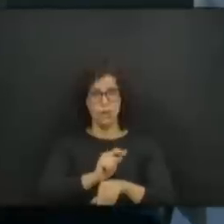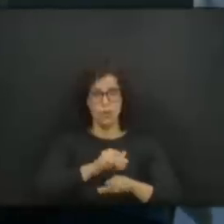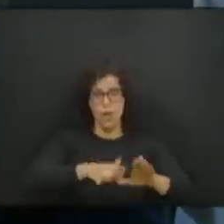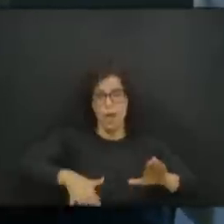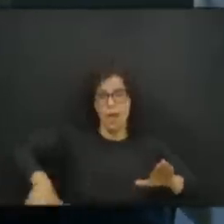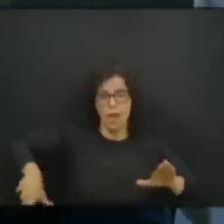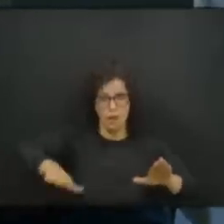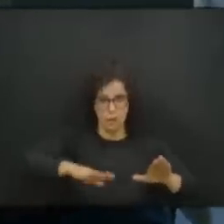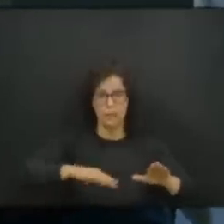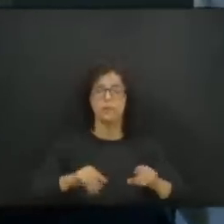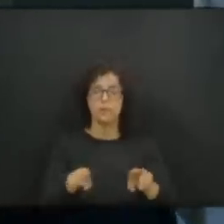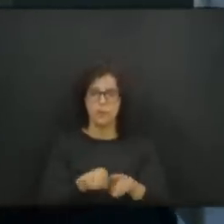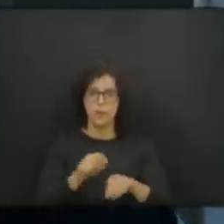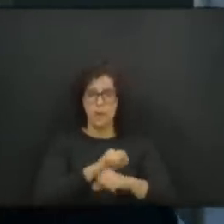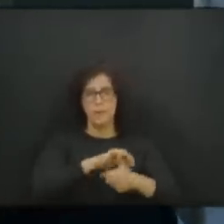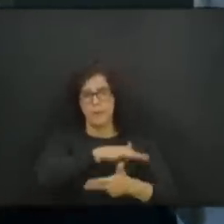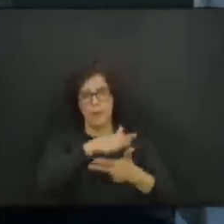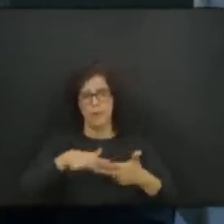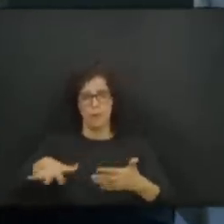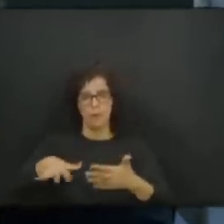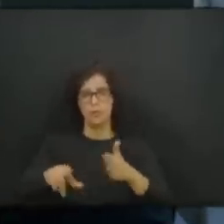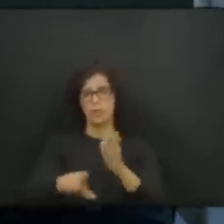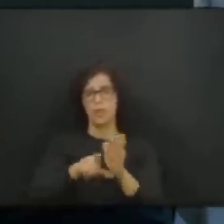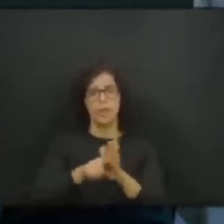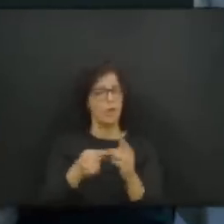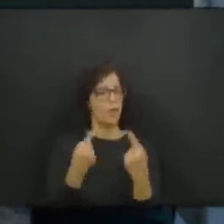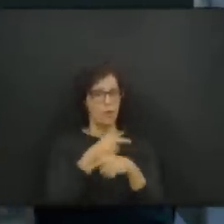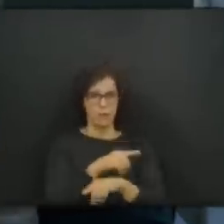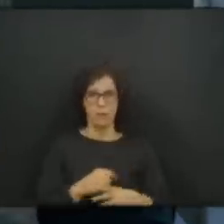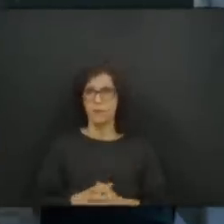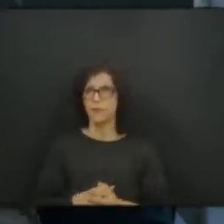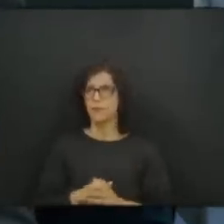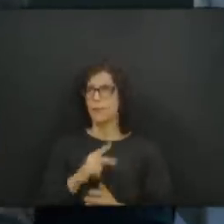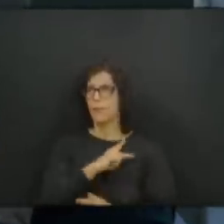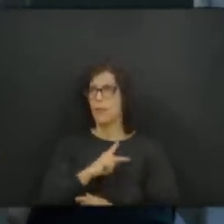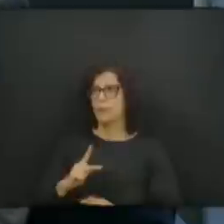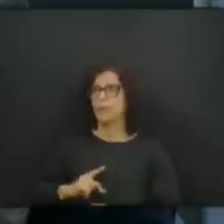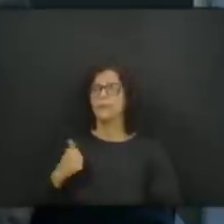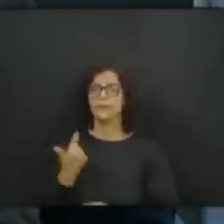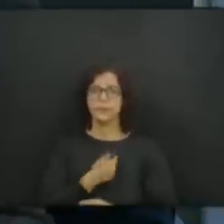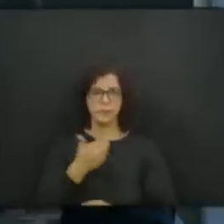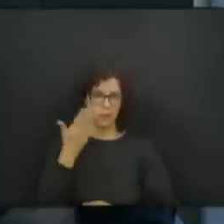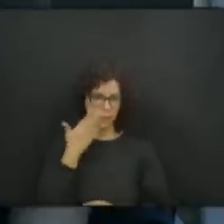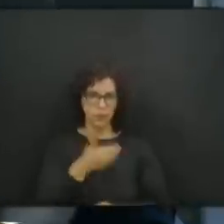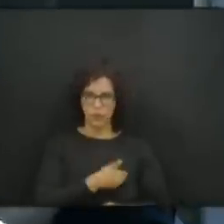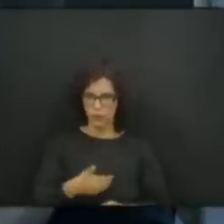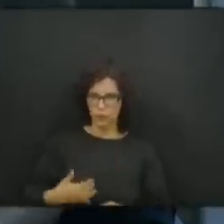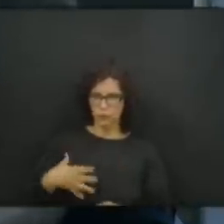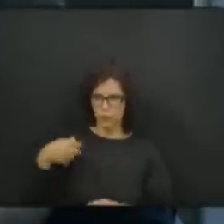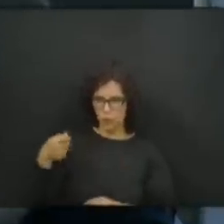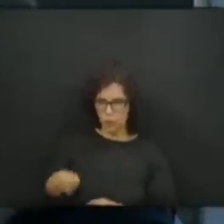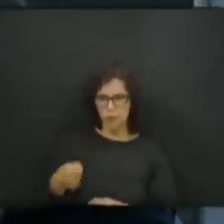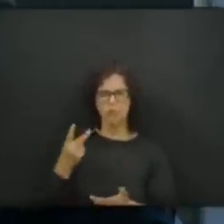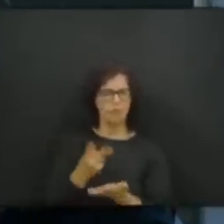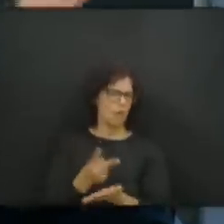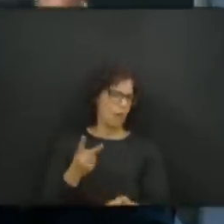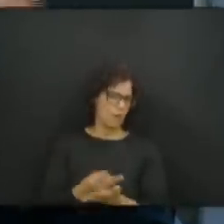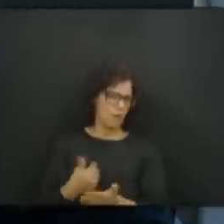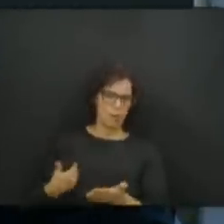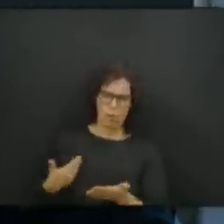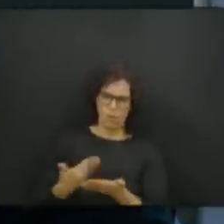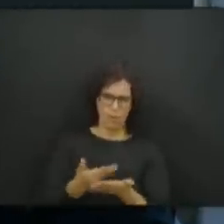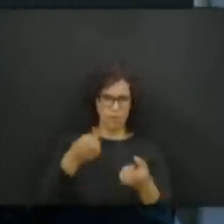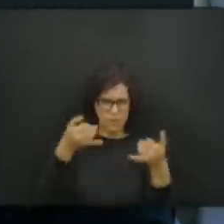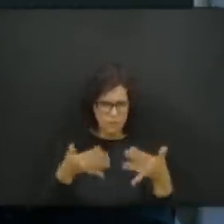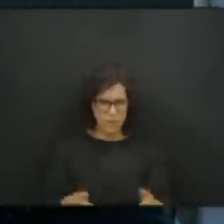também a lei da Mata Atlântica se o presidente nós sabemos que o governador Ratinho Junior desde o início